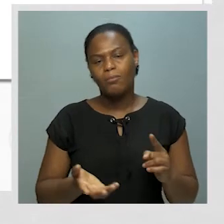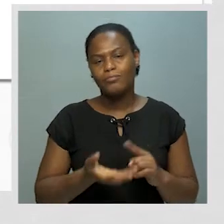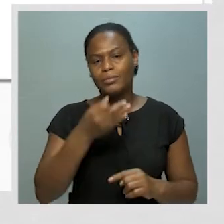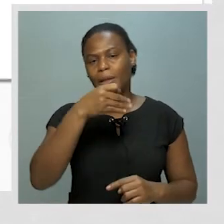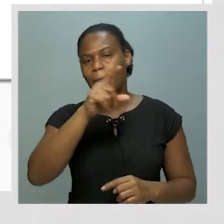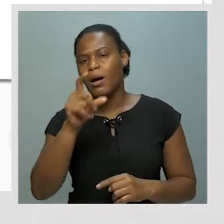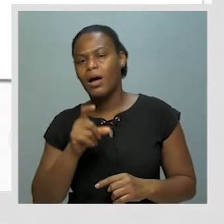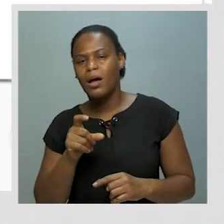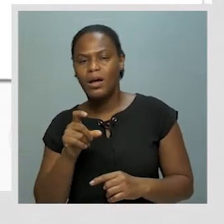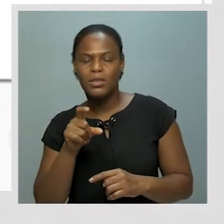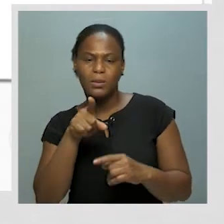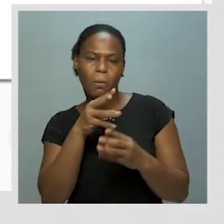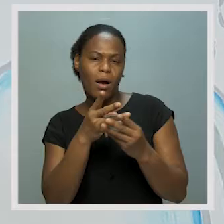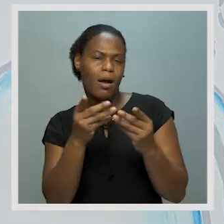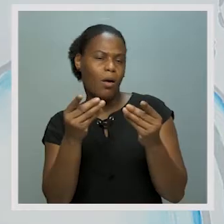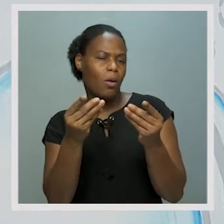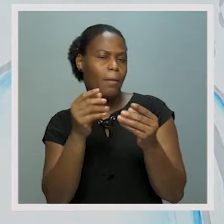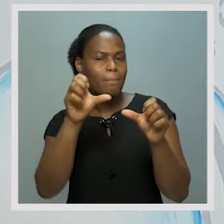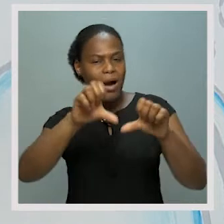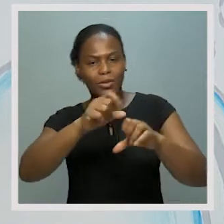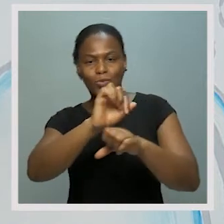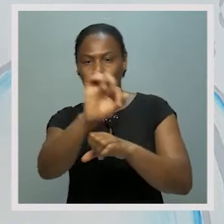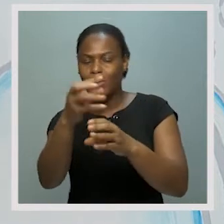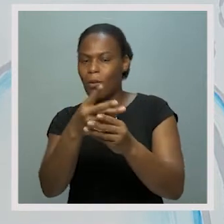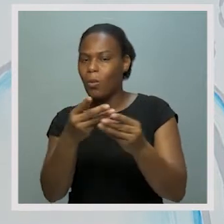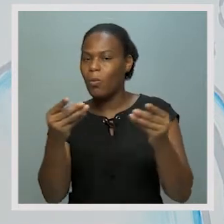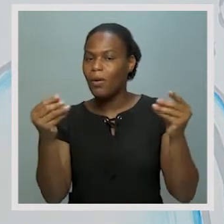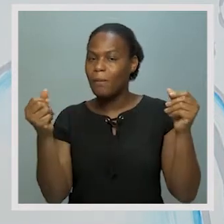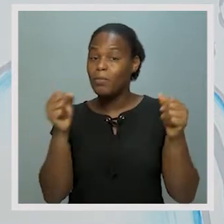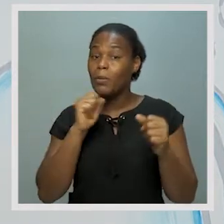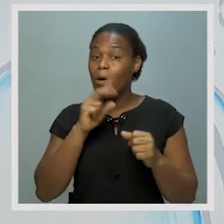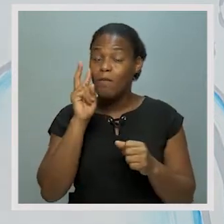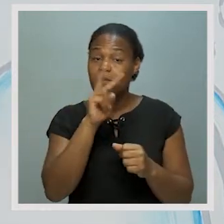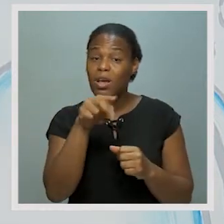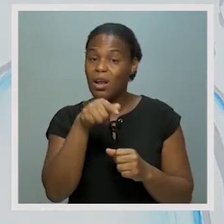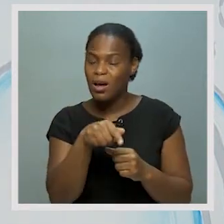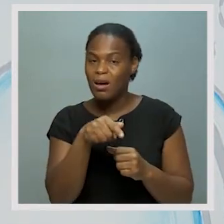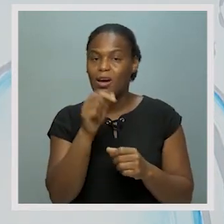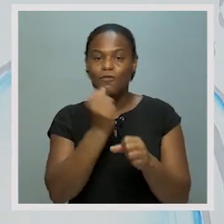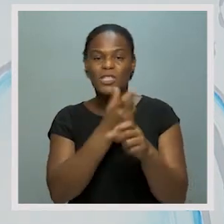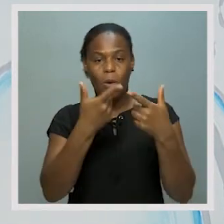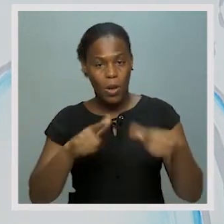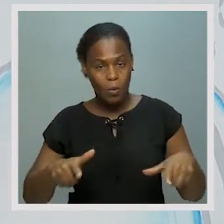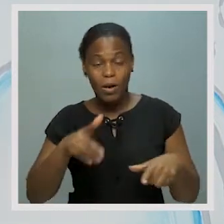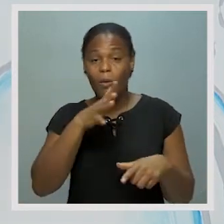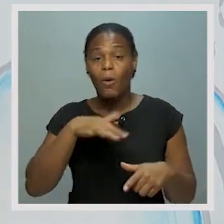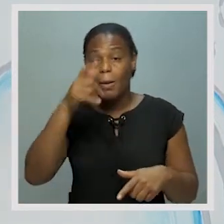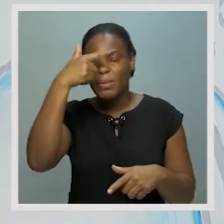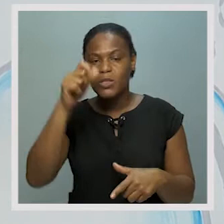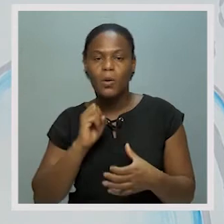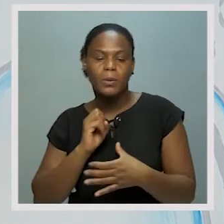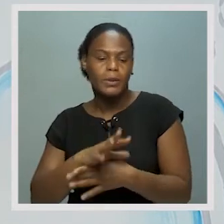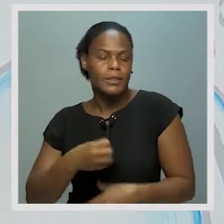paz, teu mal desfaz. Como vocês podem ver, trata-se de uma função de linguagem onde